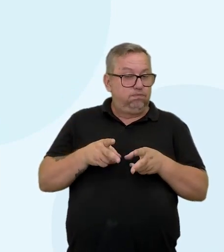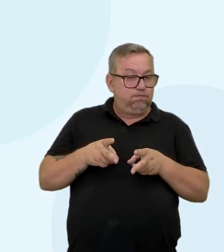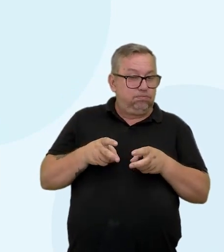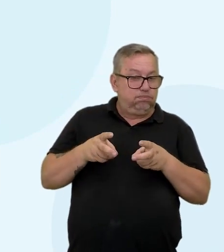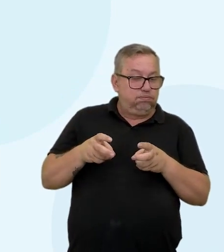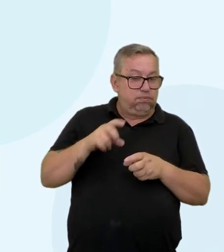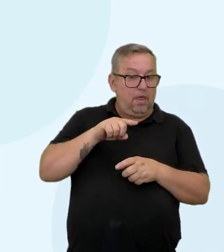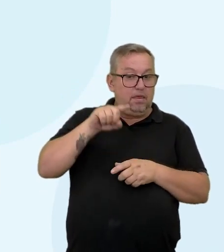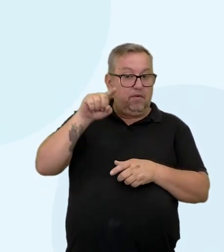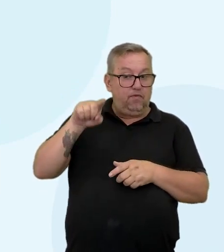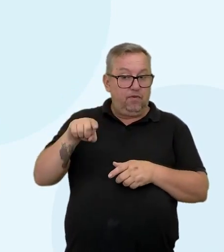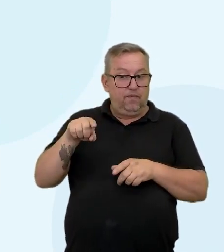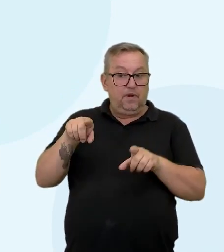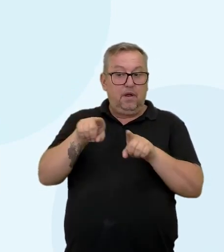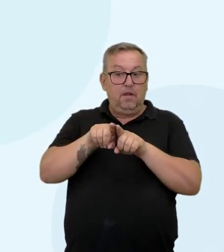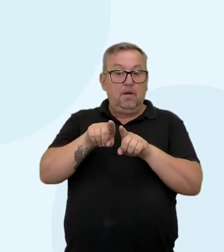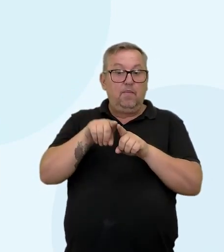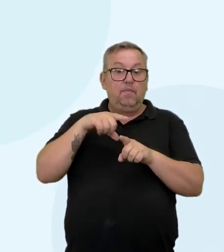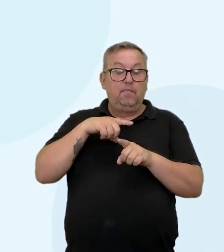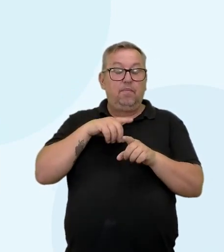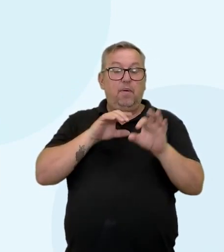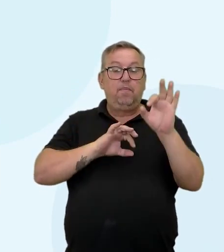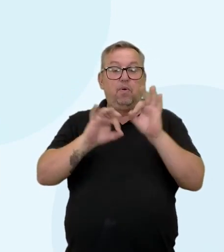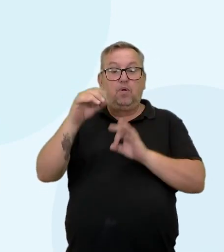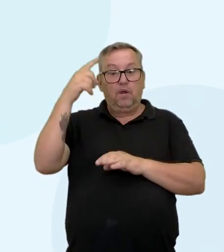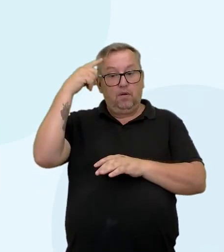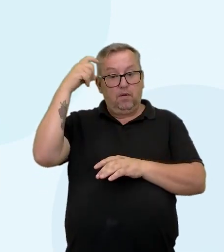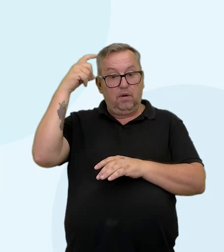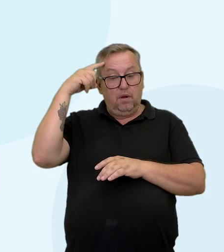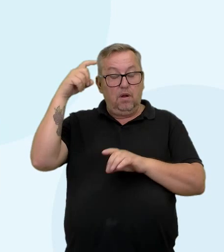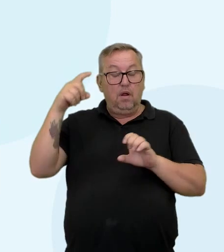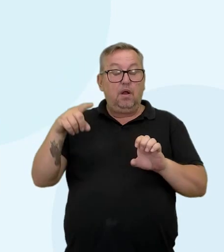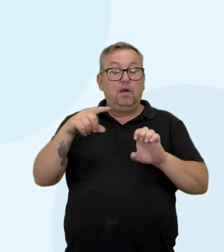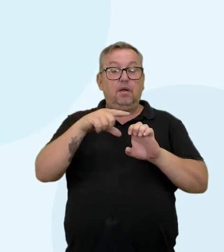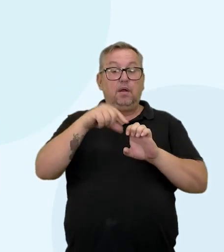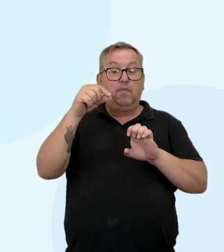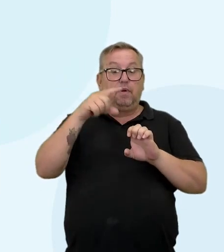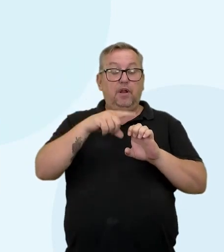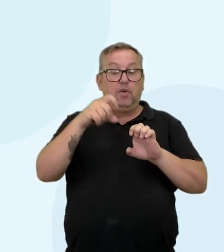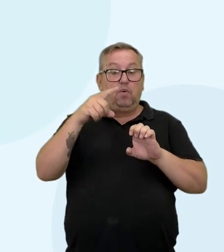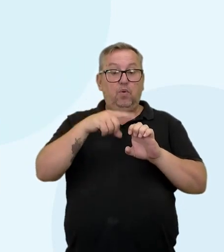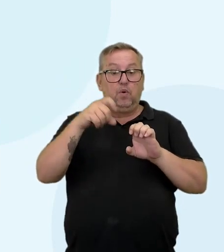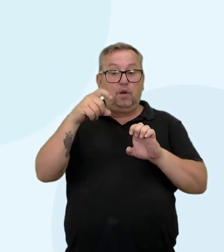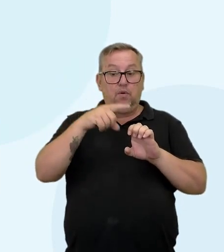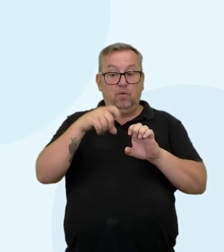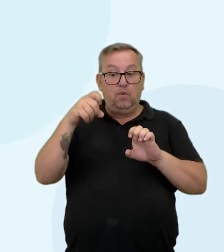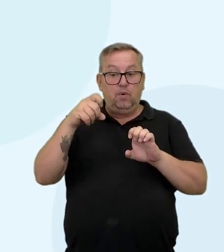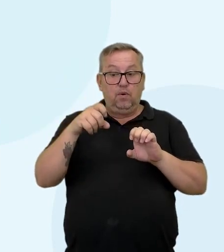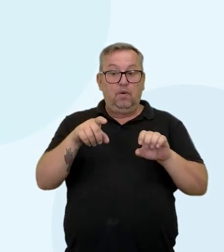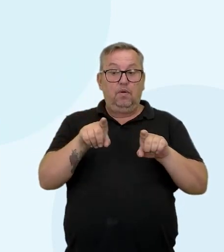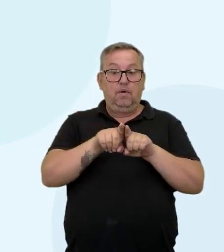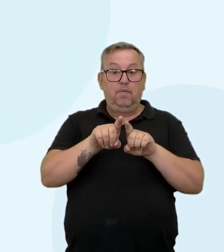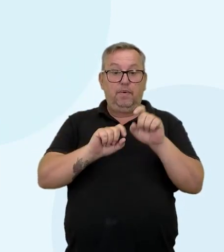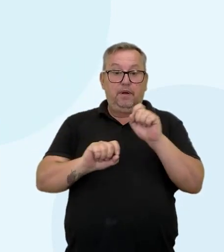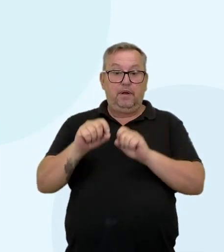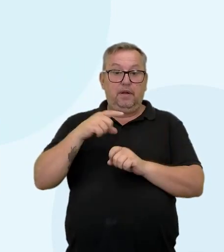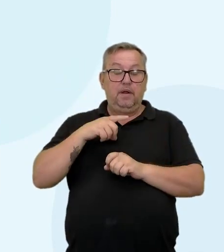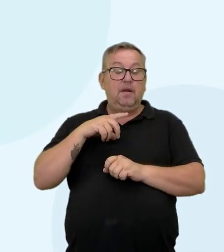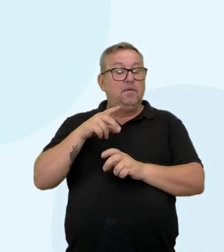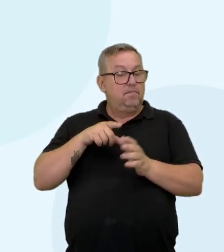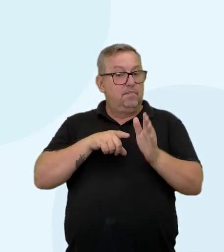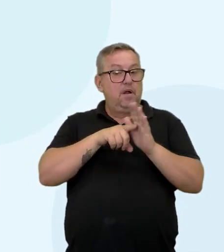científica, né? Os processos criativos e o empreendedorismo, né? Você vai, investigação científica, você vai ter que pesquisar mesmo,